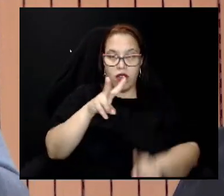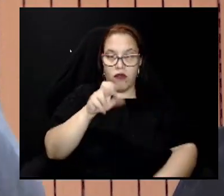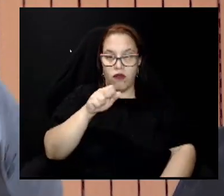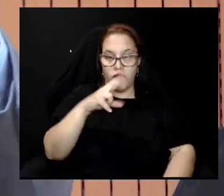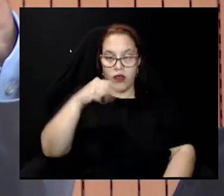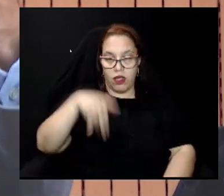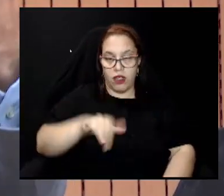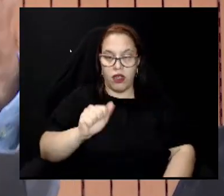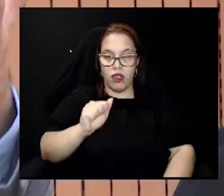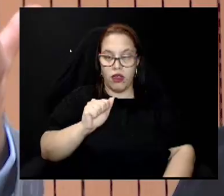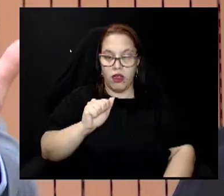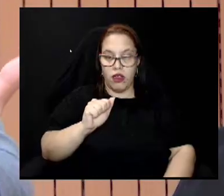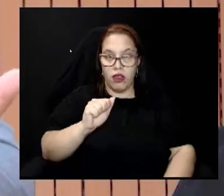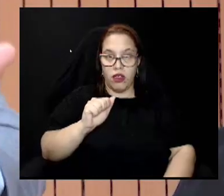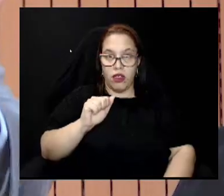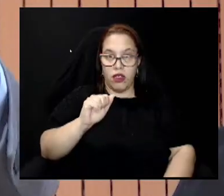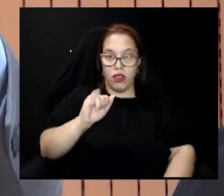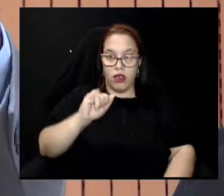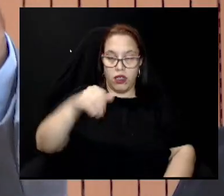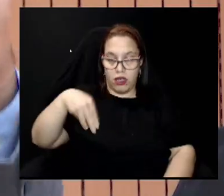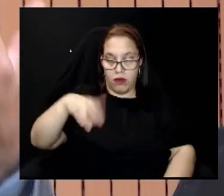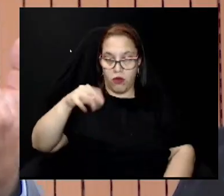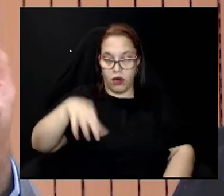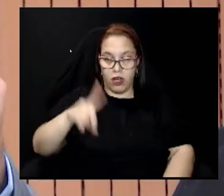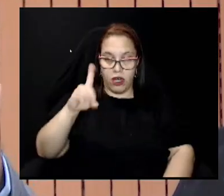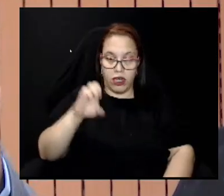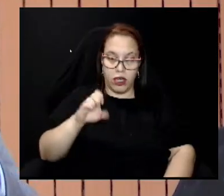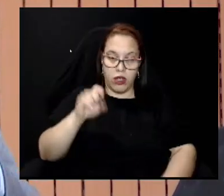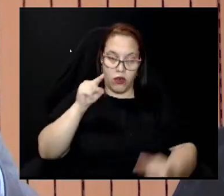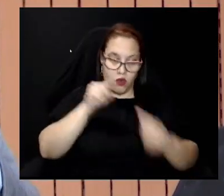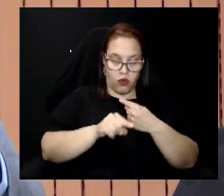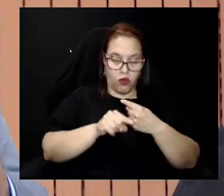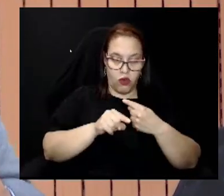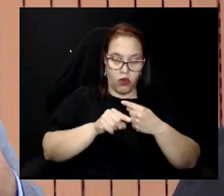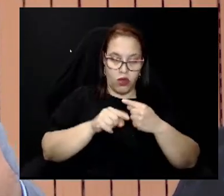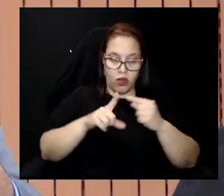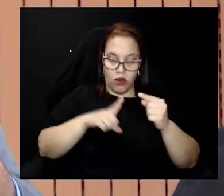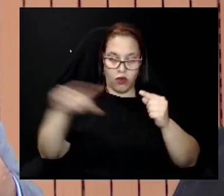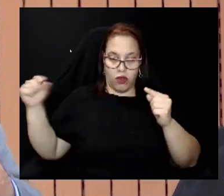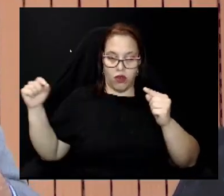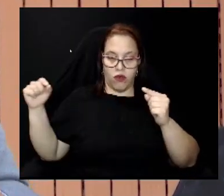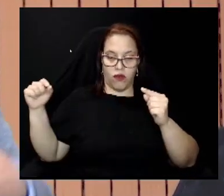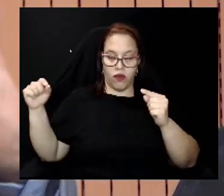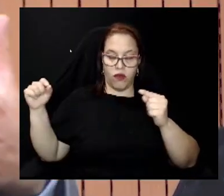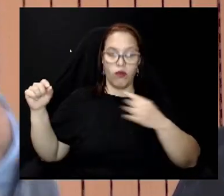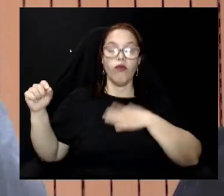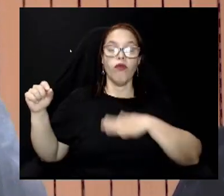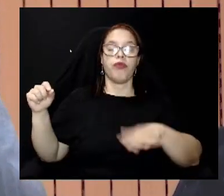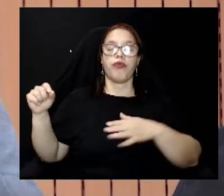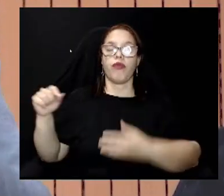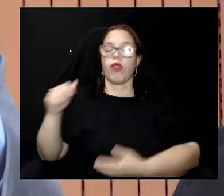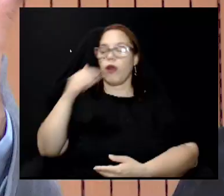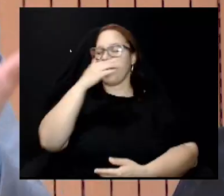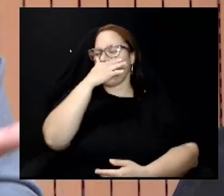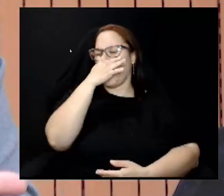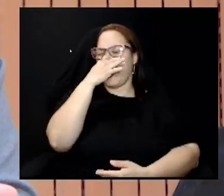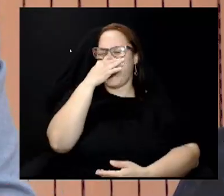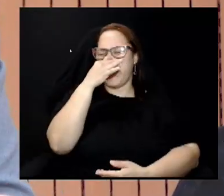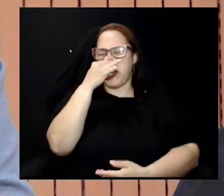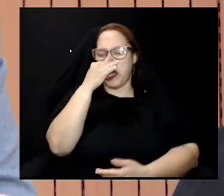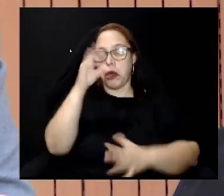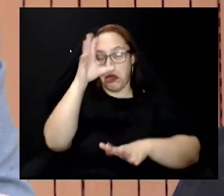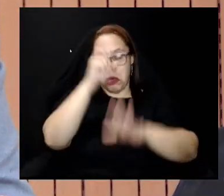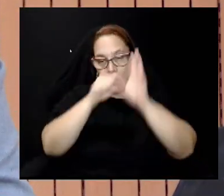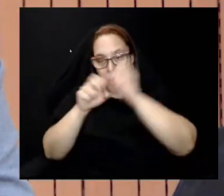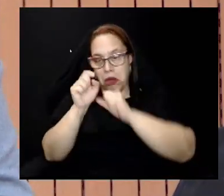uma imunidade contra algo externo, certo? De você aprender a lidar contra algo que